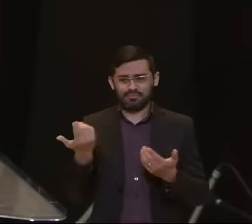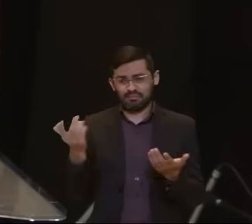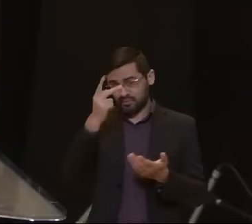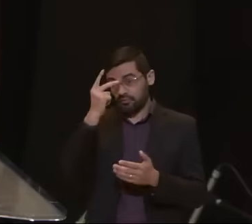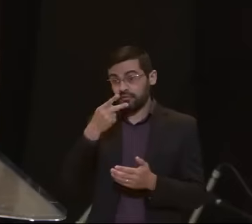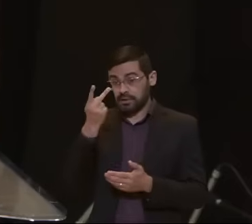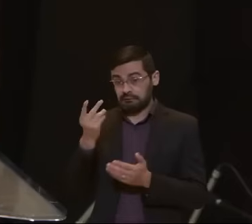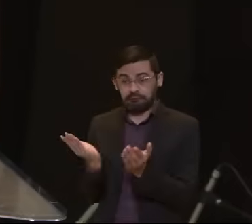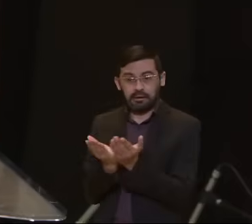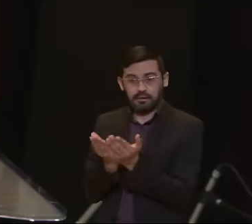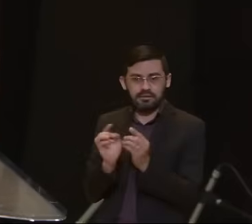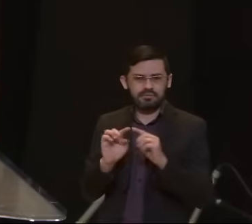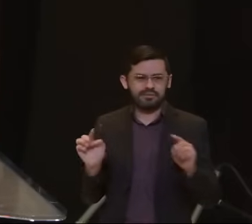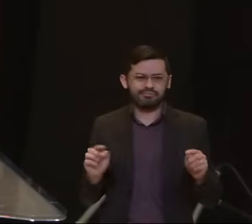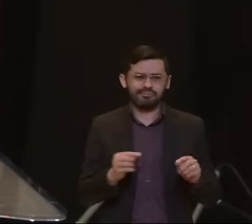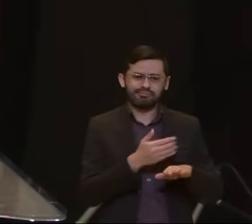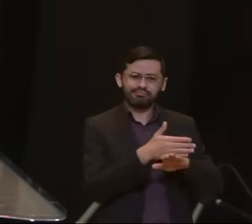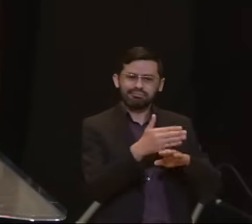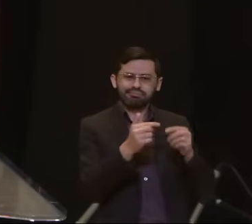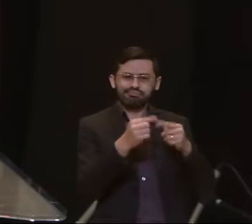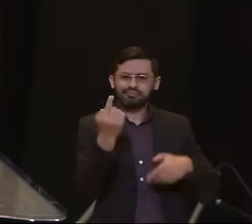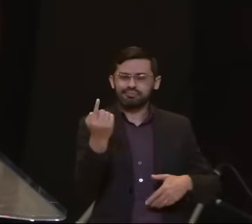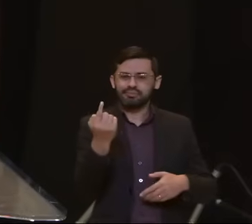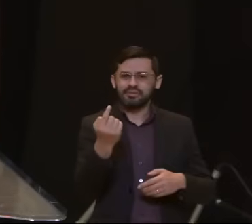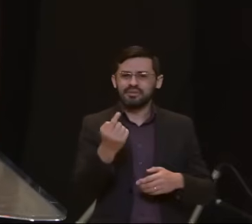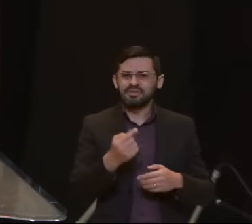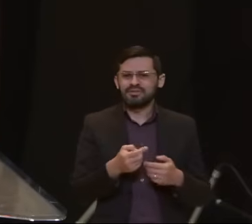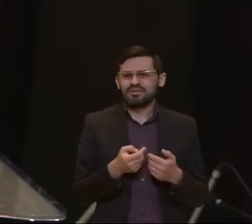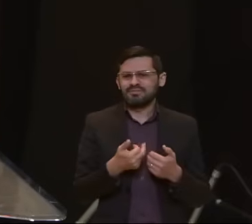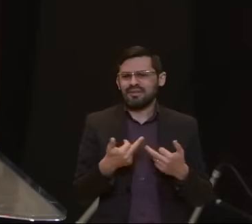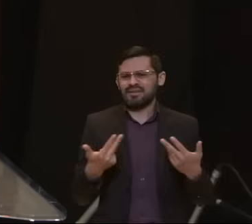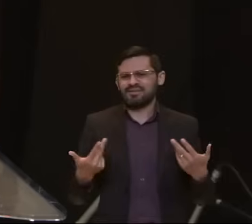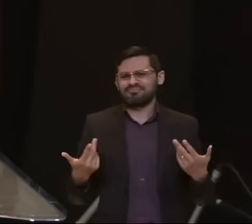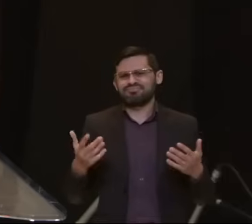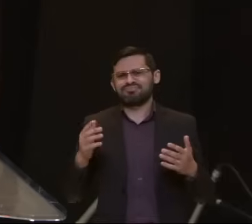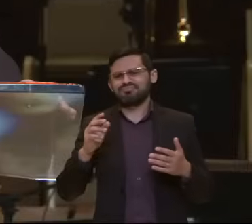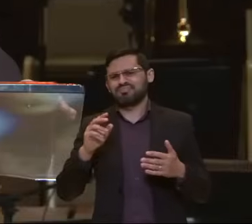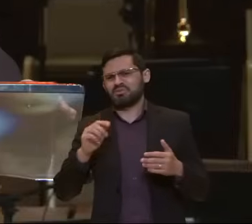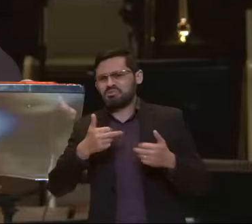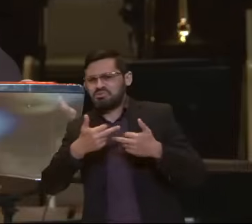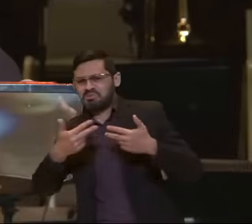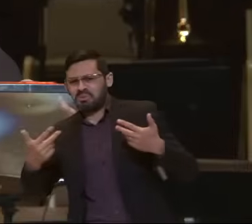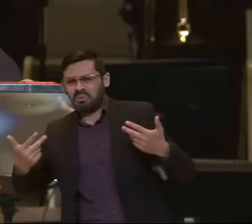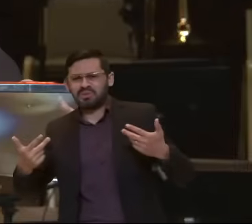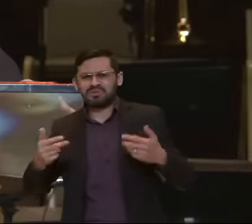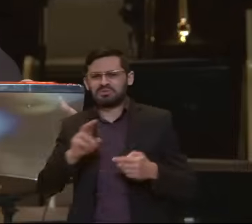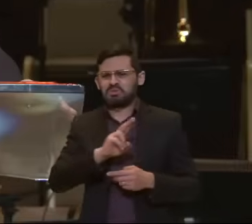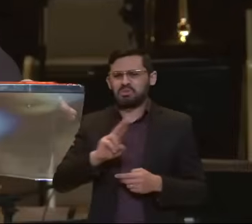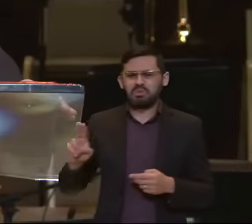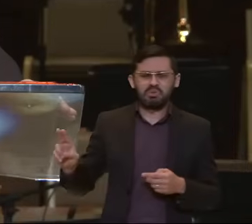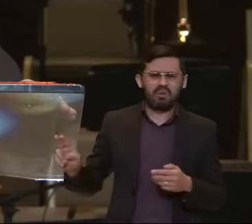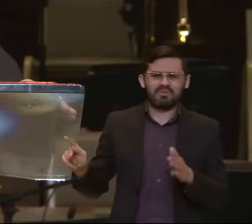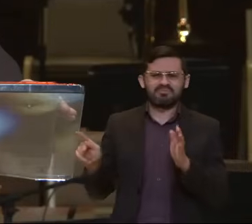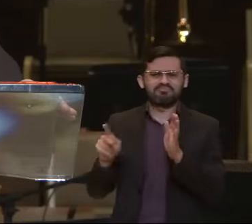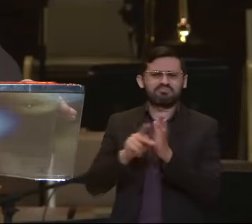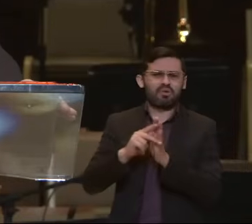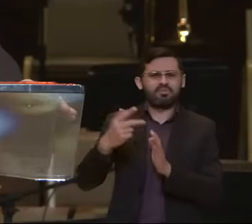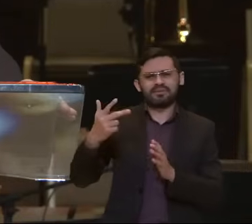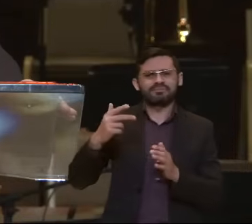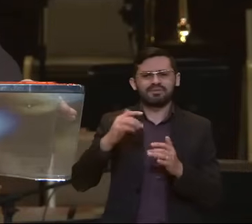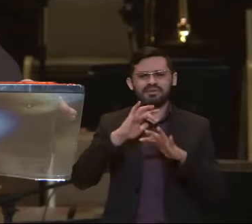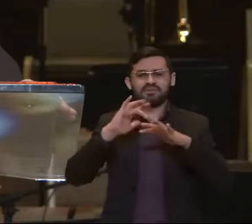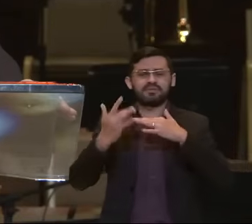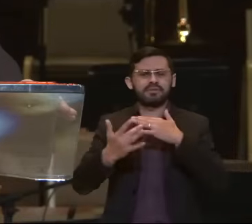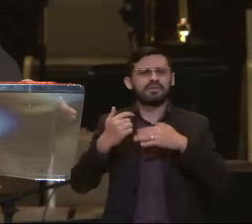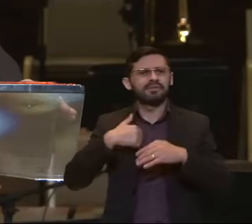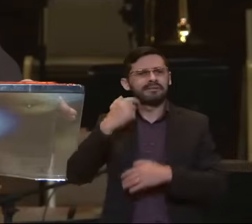esquisitas, né? Tem até alguns apelidos novos aí para esse tipo de relação, de reação,